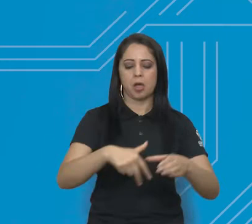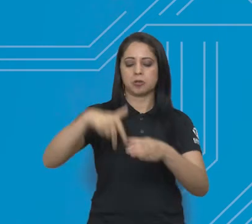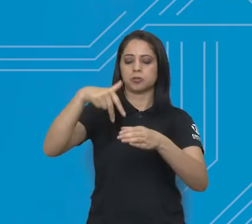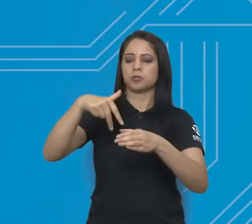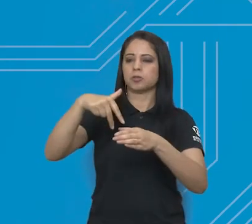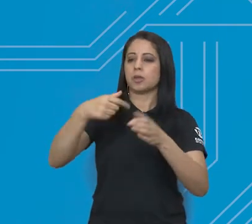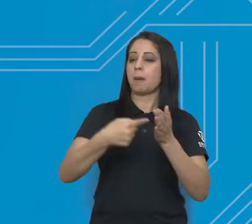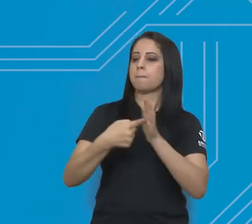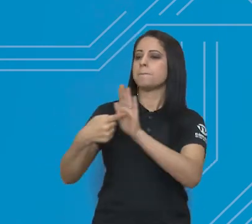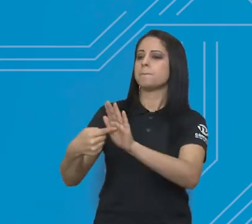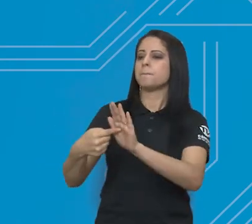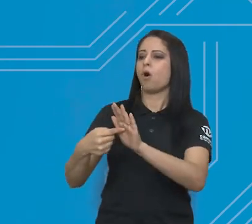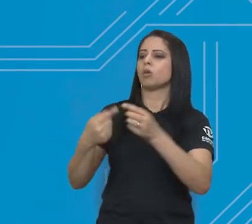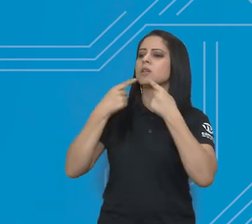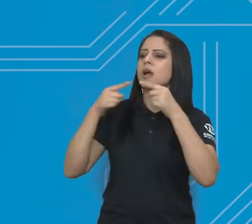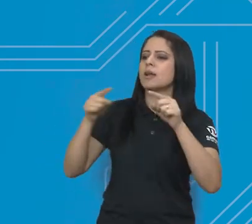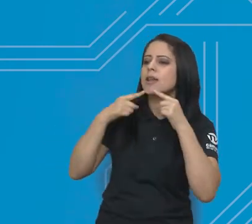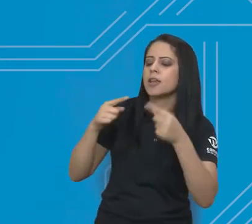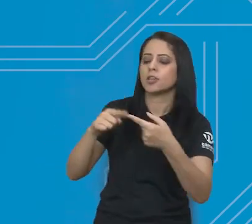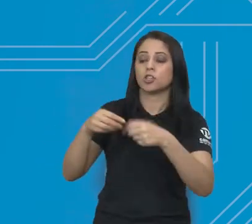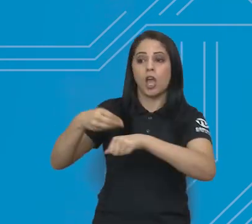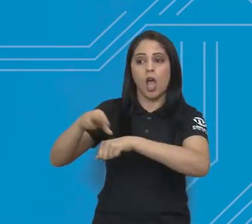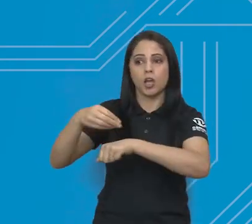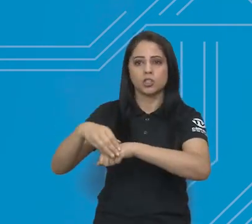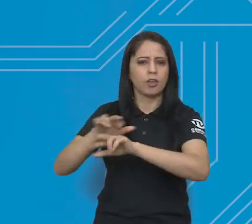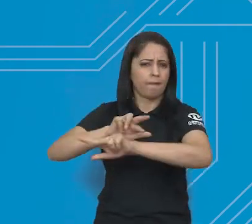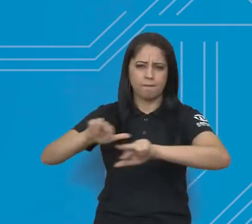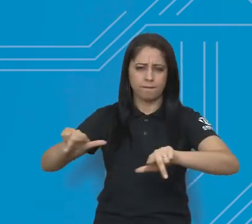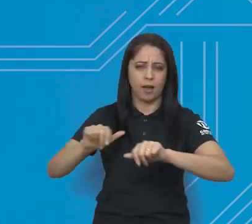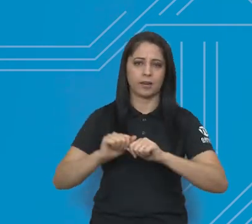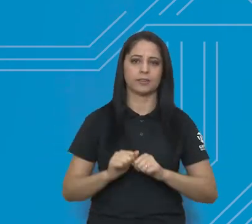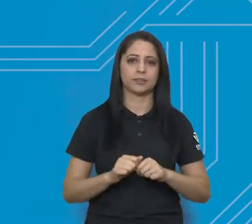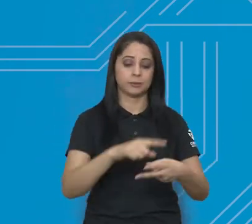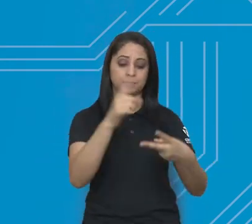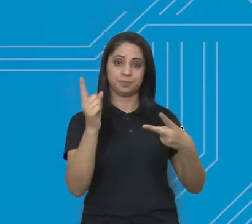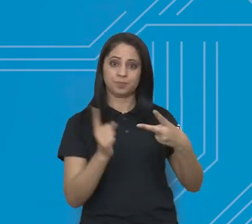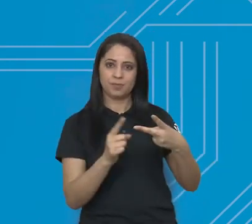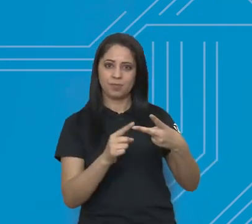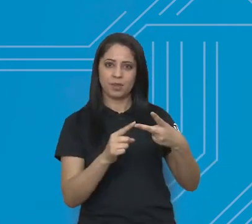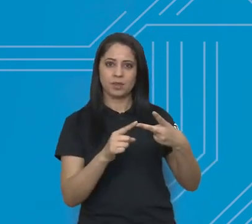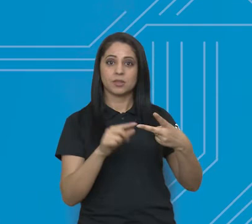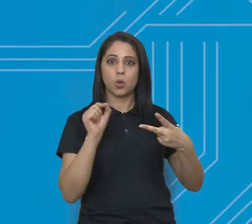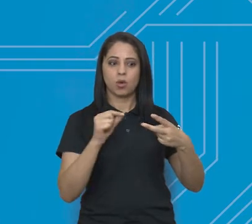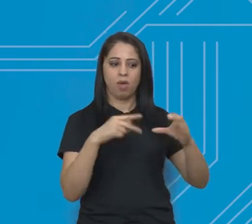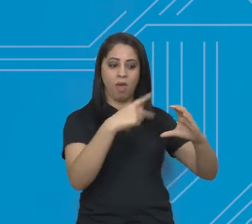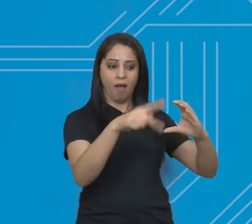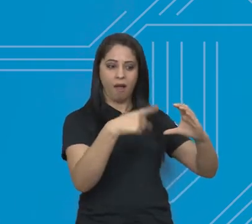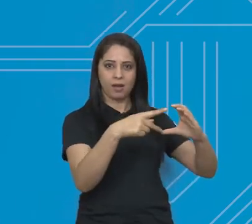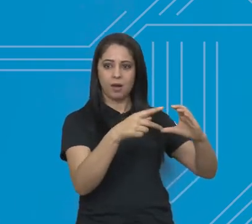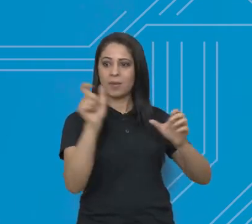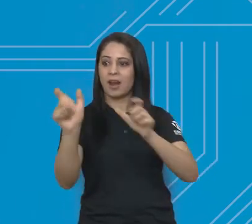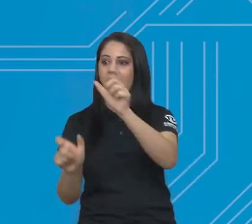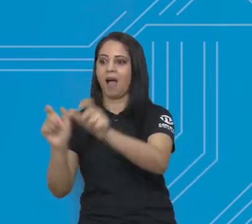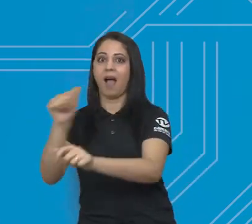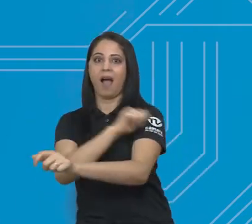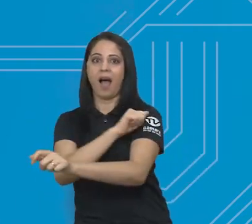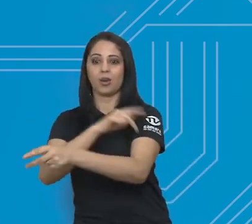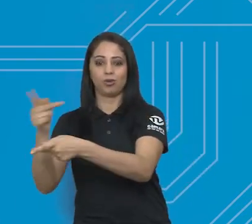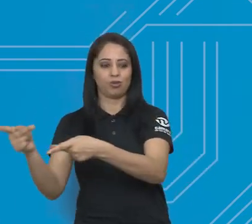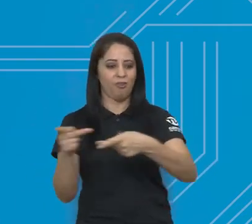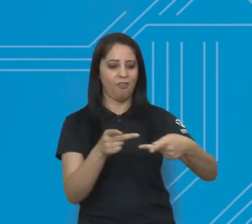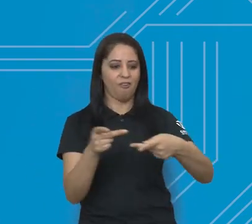de apresentar aos vereadores críticas e sugestões para a cidade. O outro programa é o Visite a Câmara,